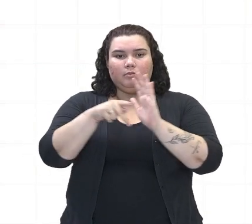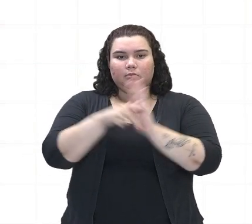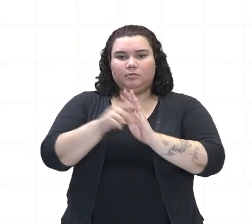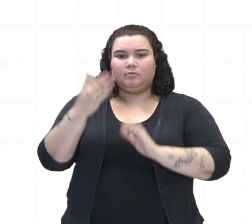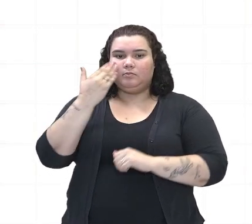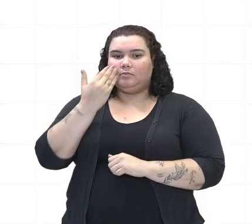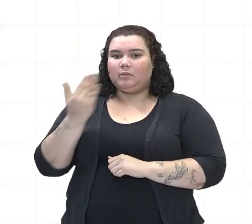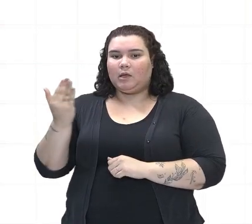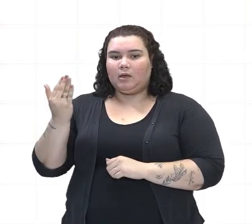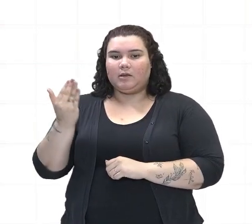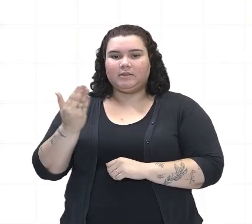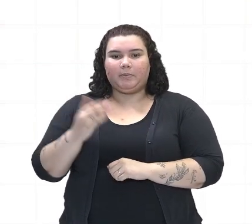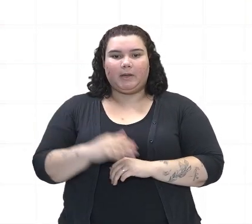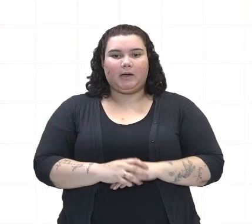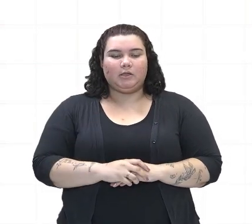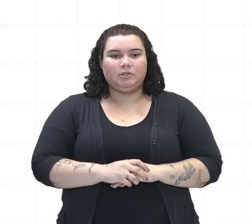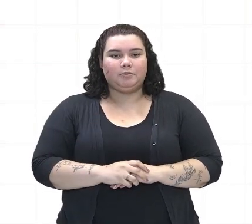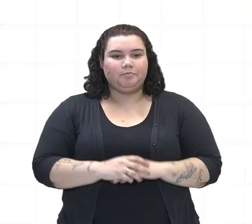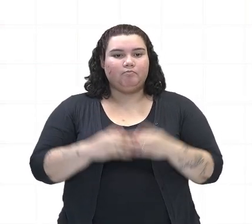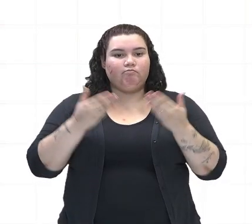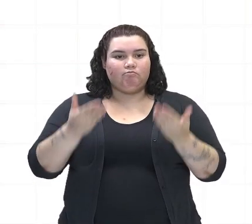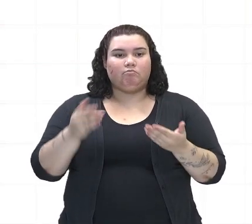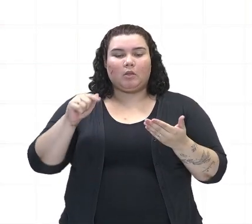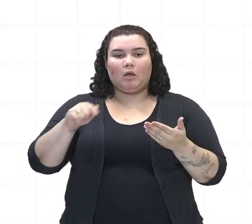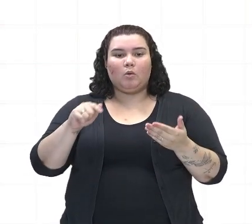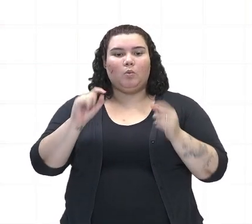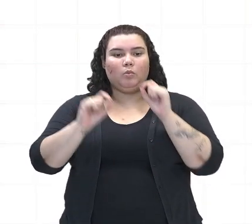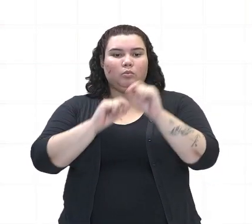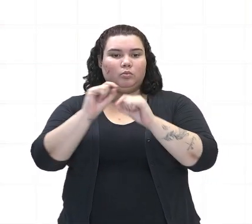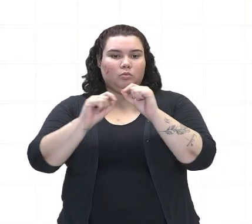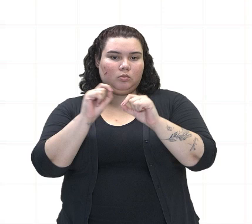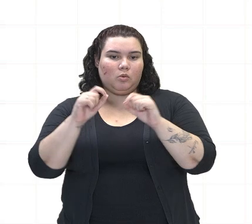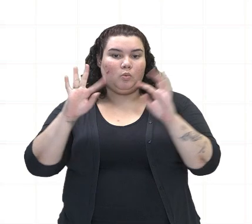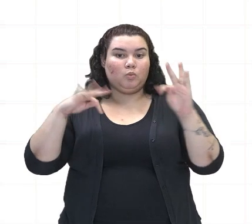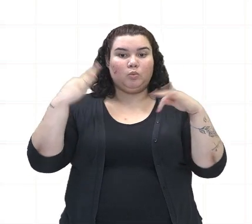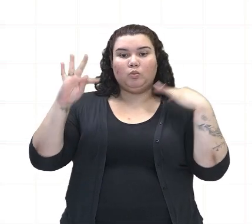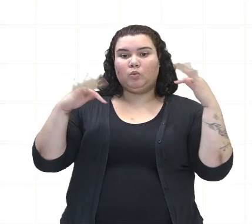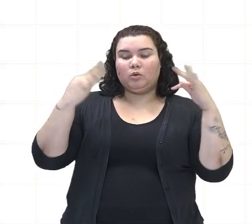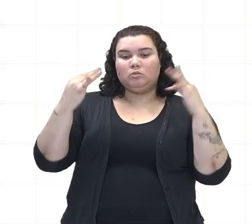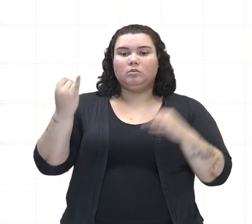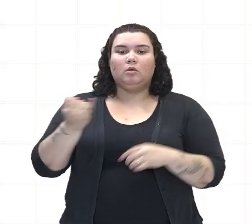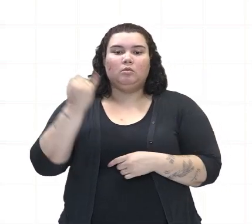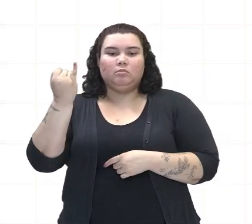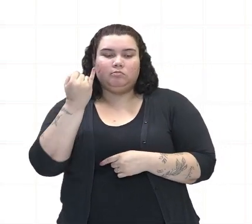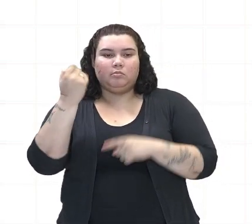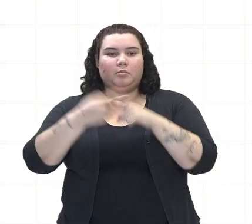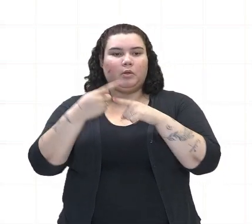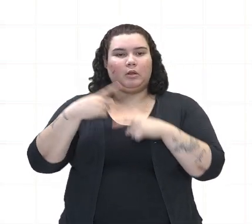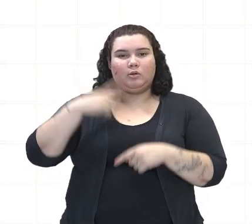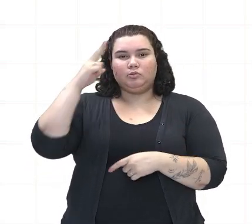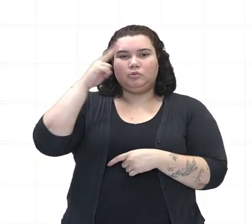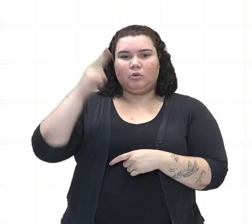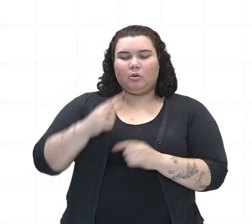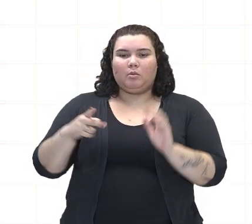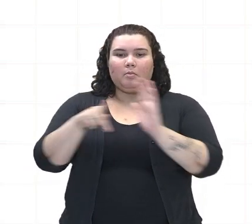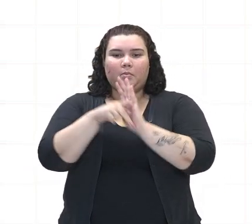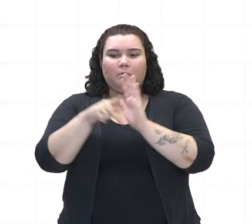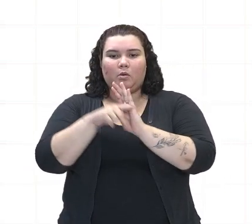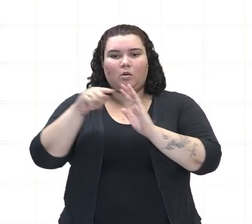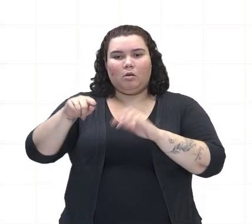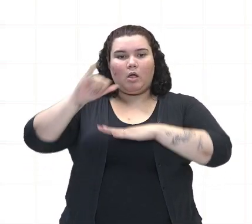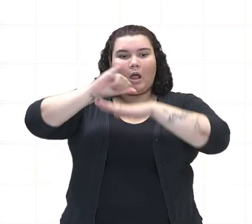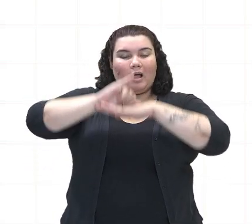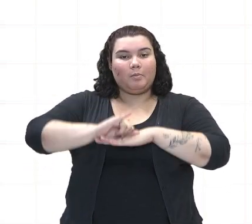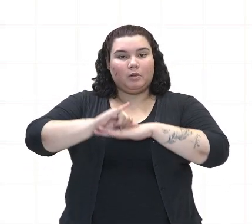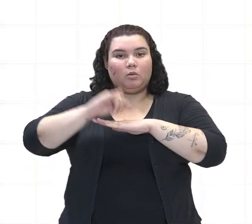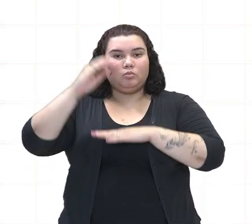agora, né? O turismo é importante, né? Afinal de contas, Havana, né, tem todo aquele peso histórico, né, da capital lá de Cuba.